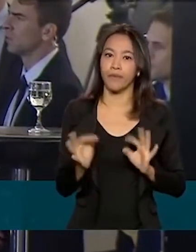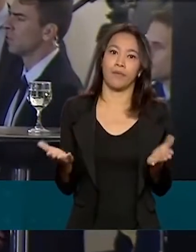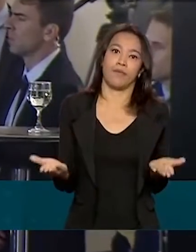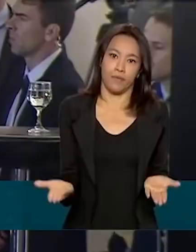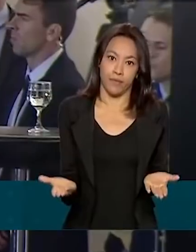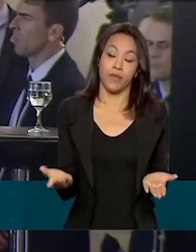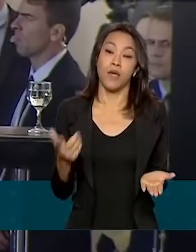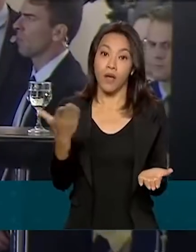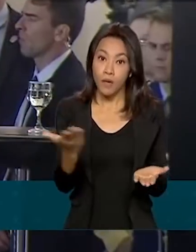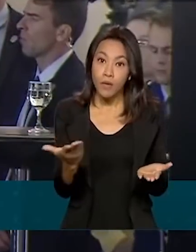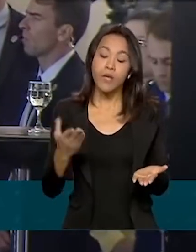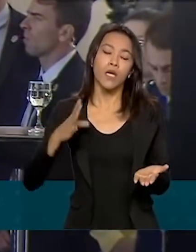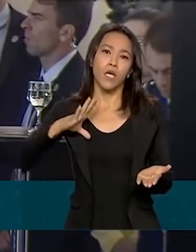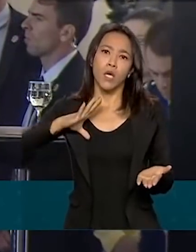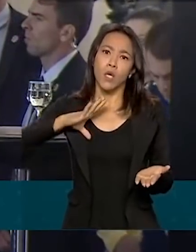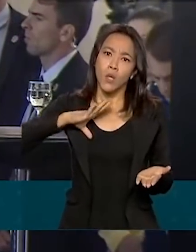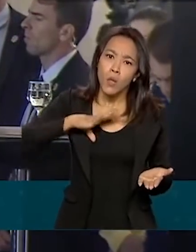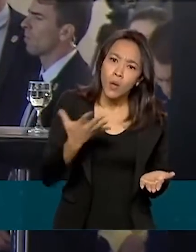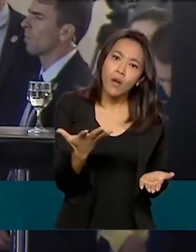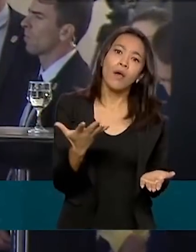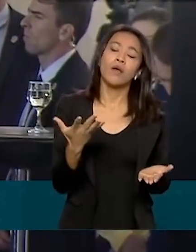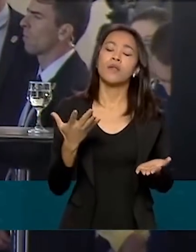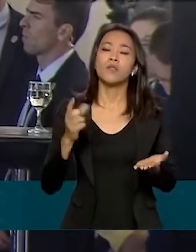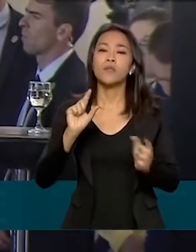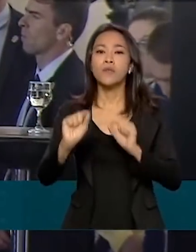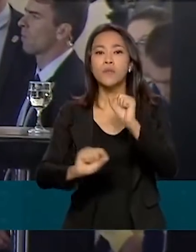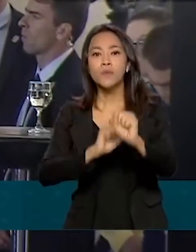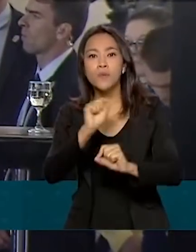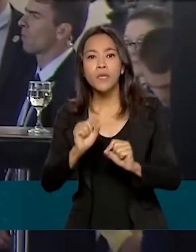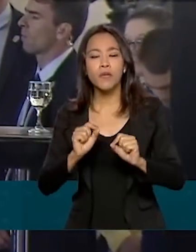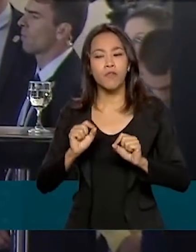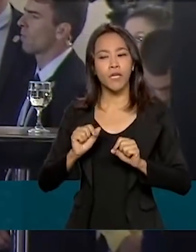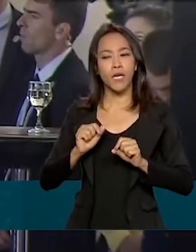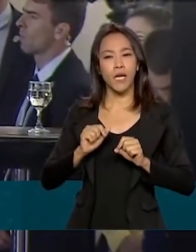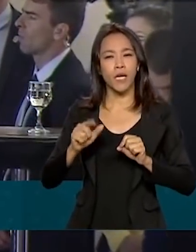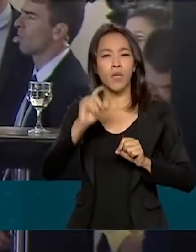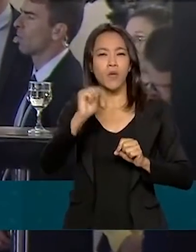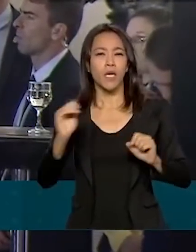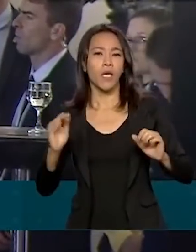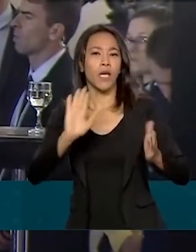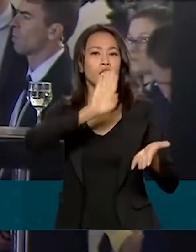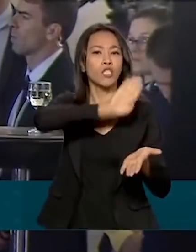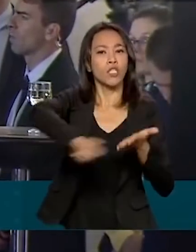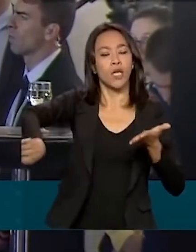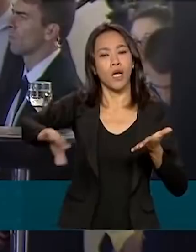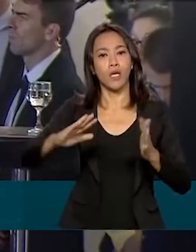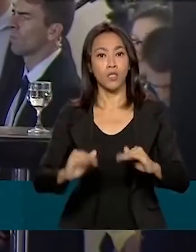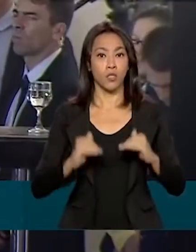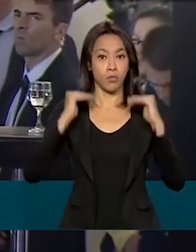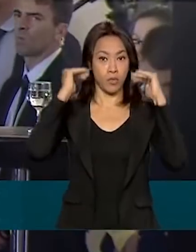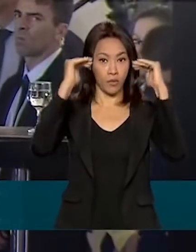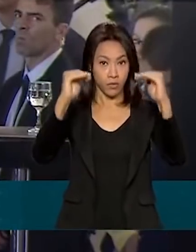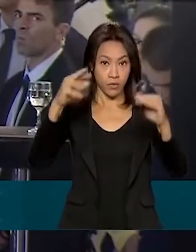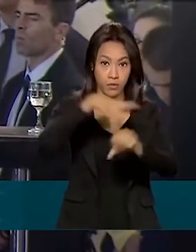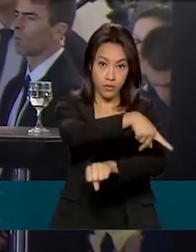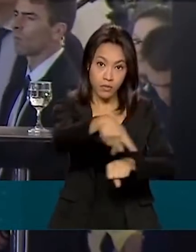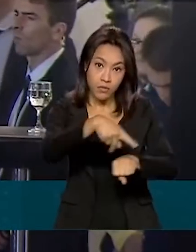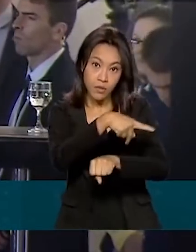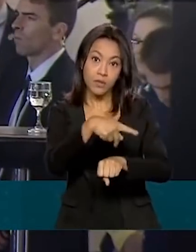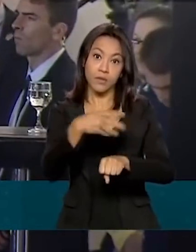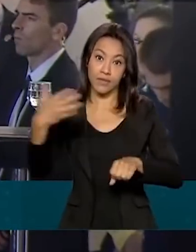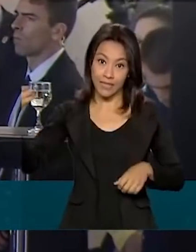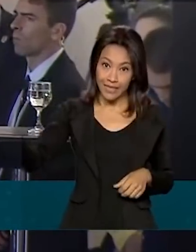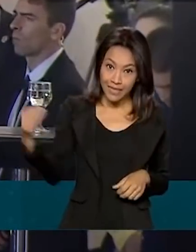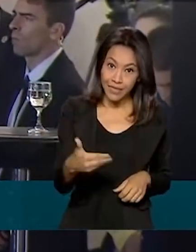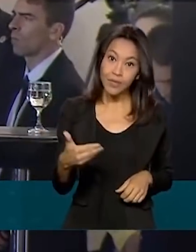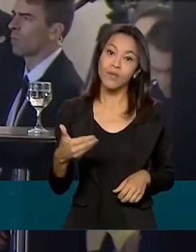para desencorajar, com meios convencionais, ameaças à nossa soberania. Importante destacar que recai